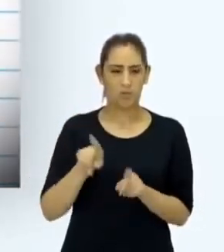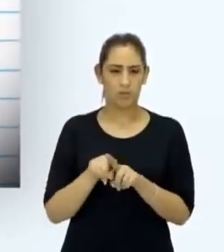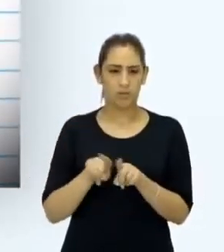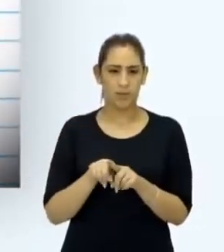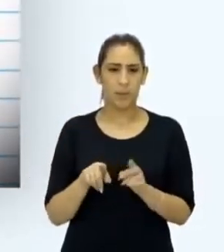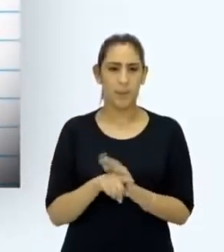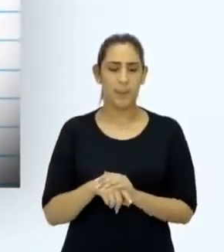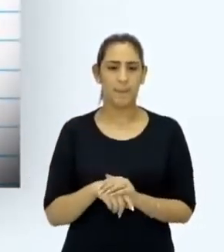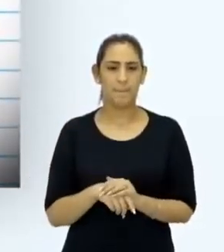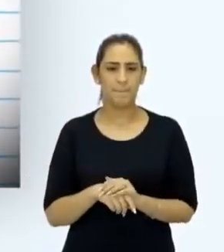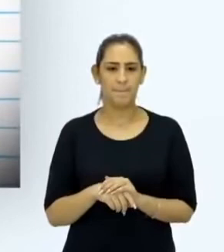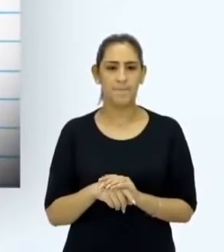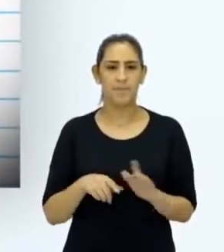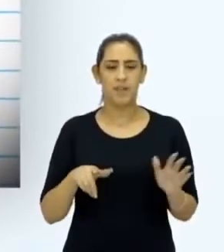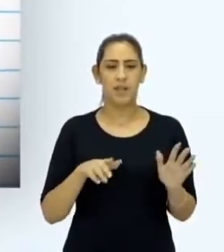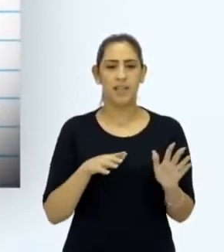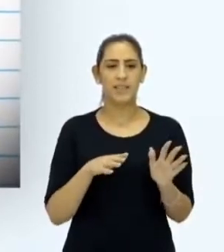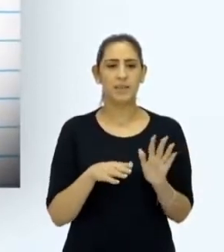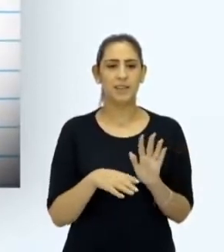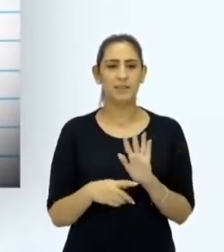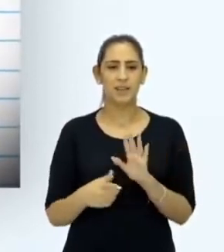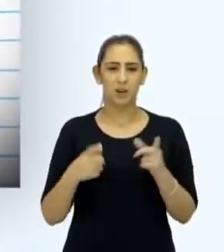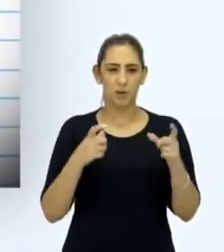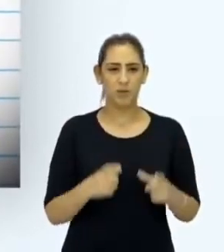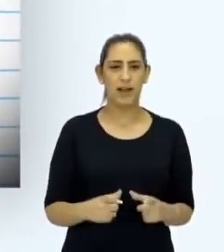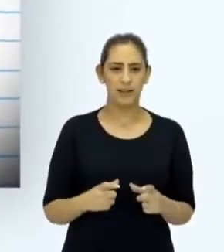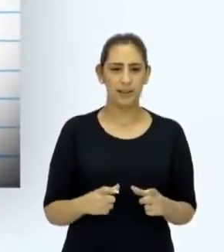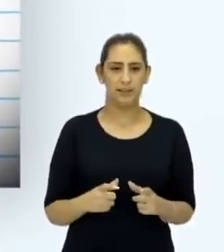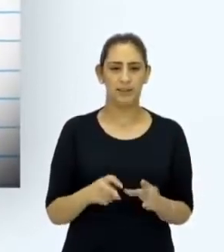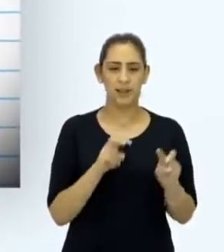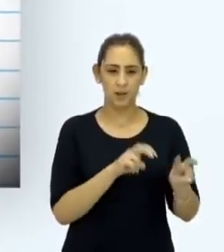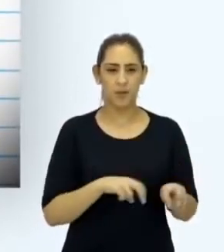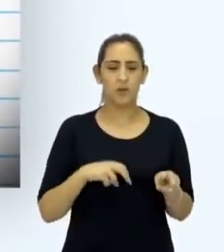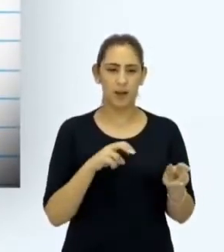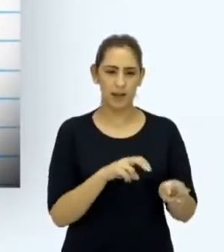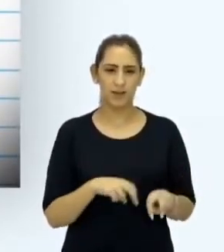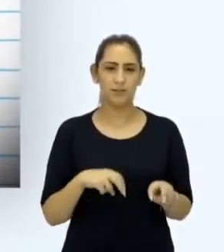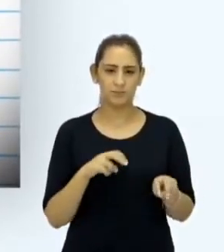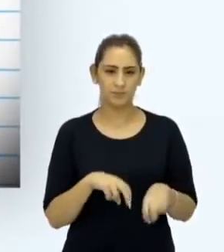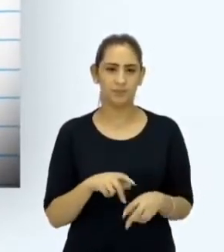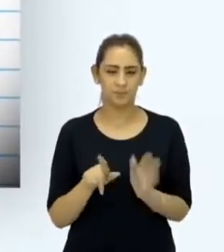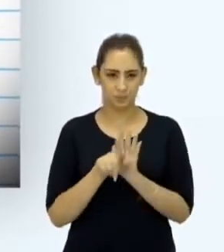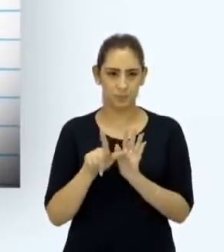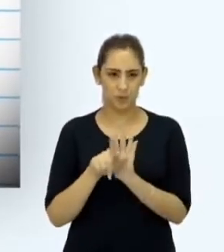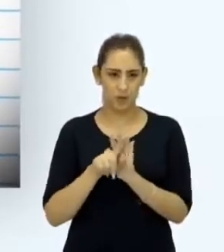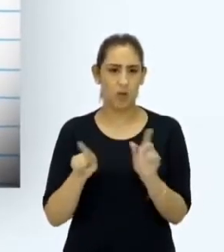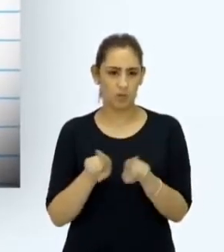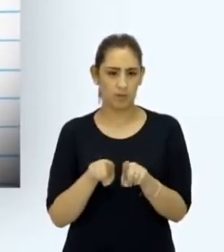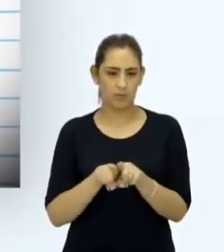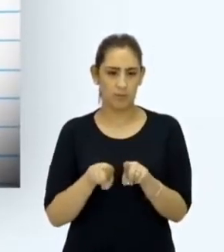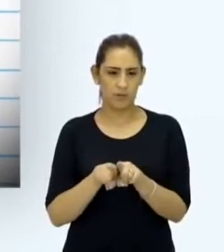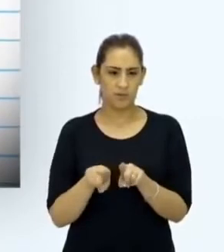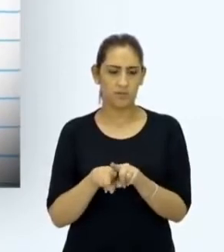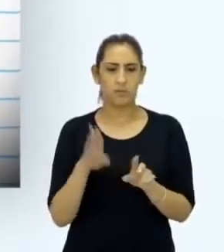os estabelecimentos com mais de 1.000 hectares representavam em torno de 1% do total de estabelecimentos